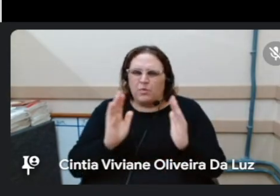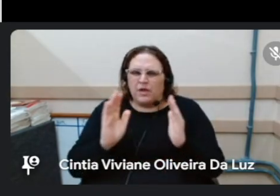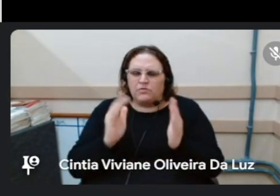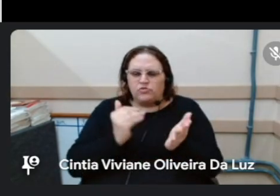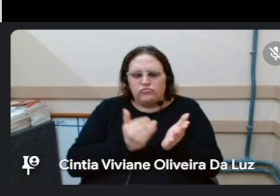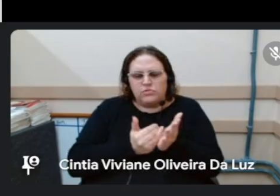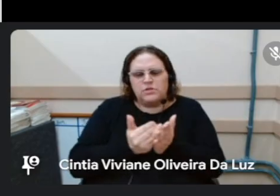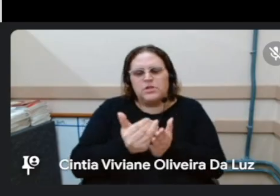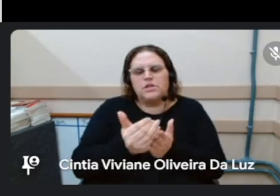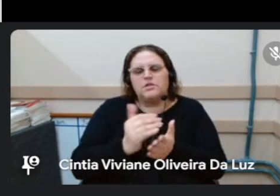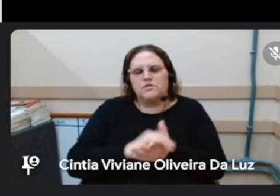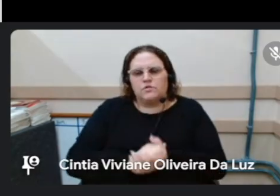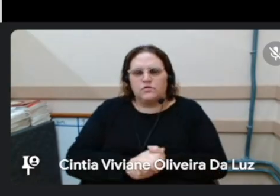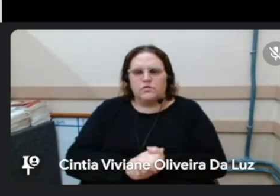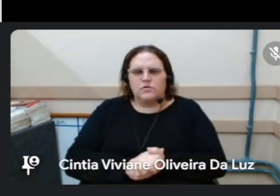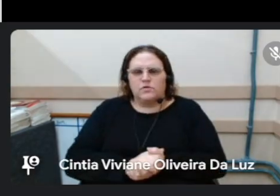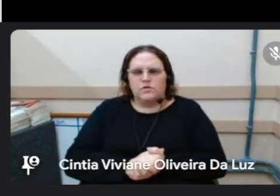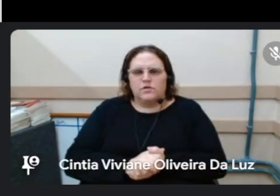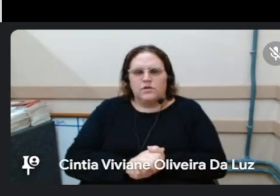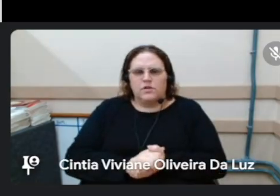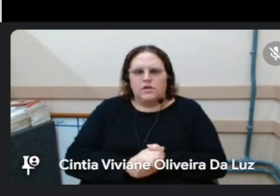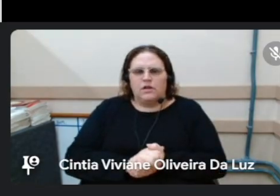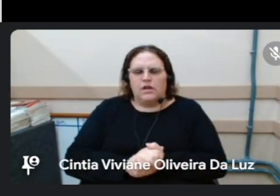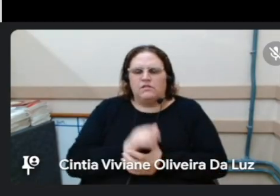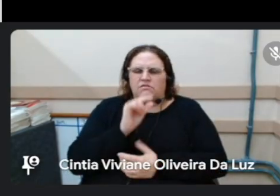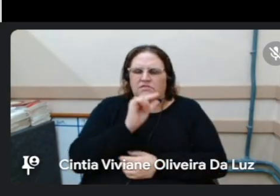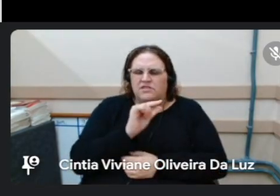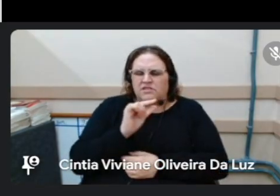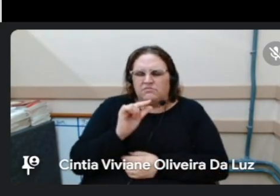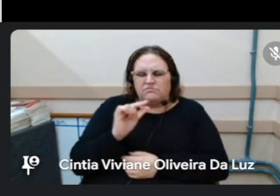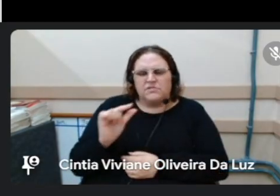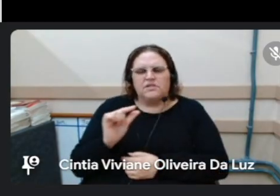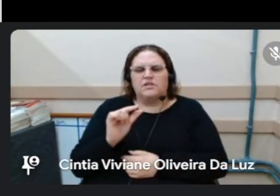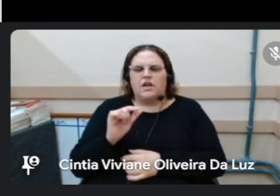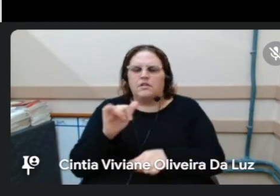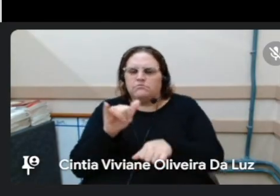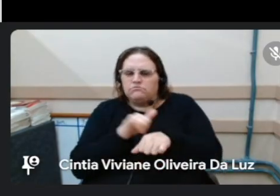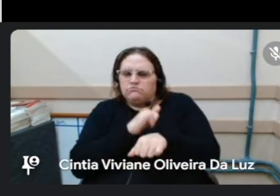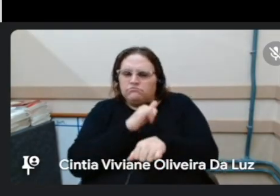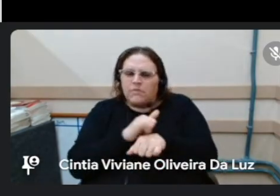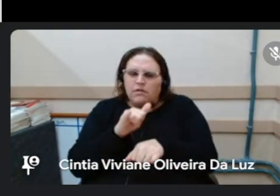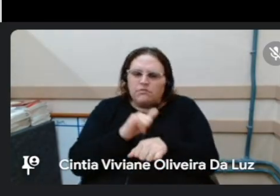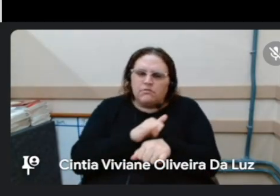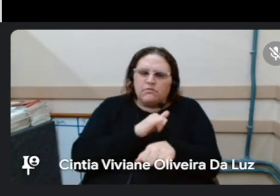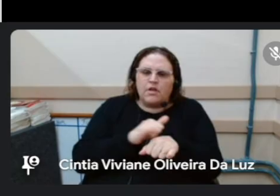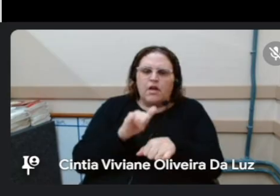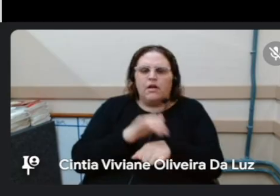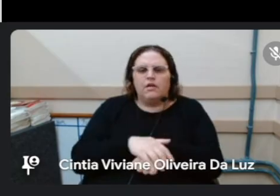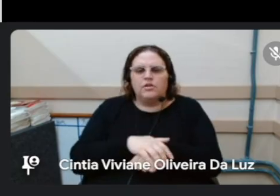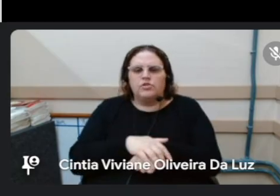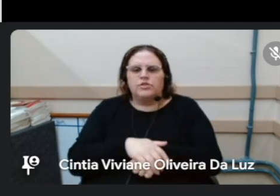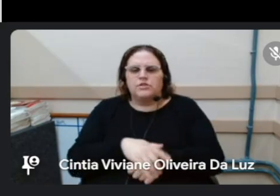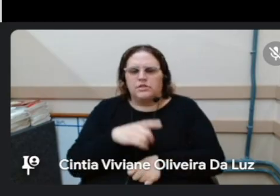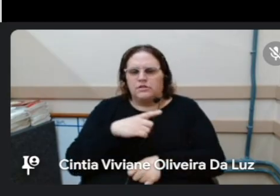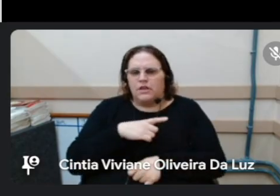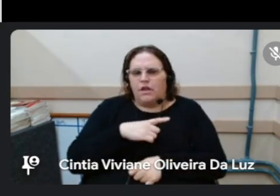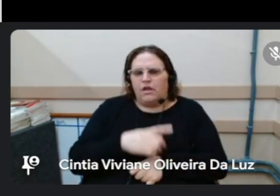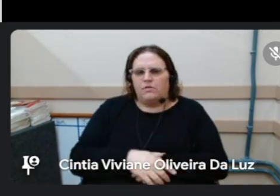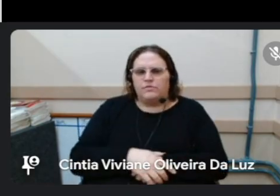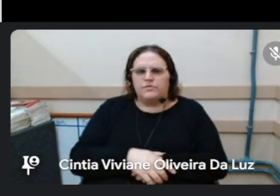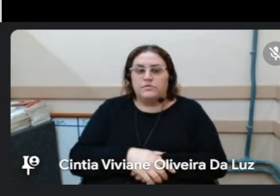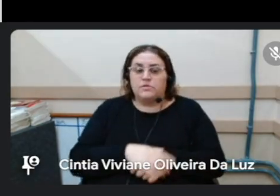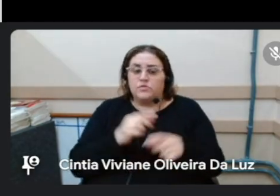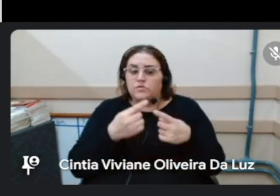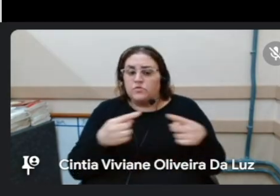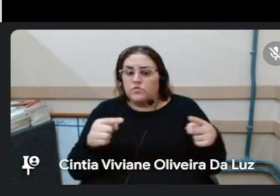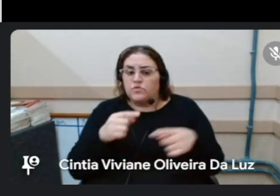essas pequenas eh pequenas estratégias ou estratégias capilares digamos assim né que os músicos utilizam para